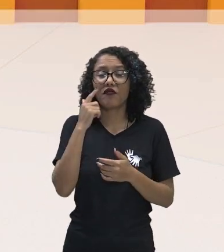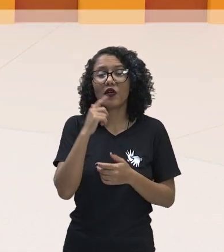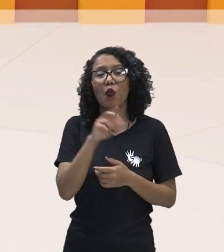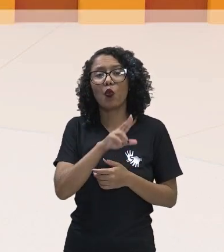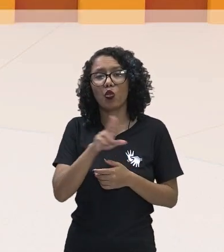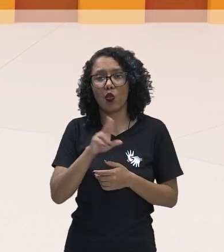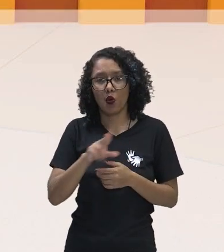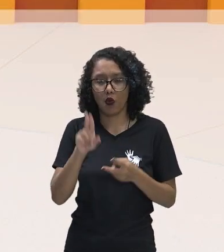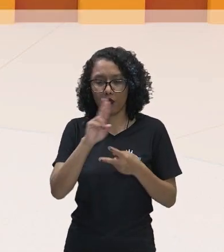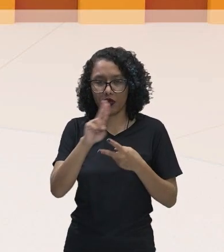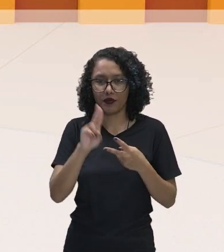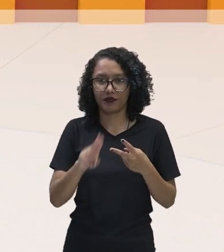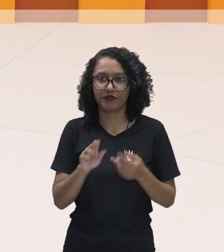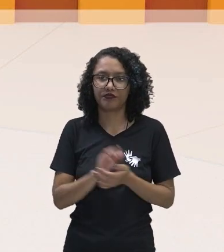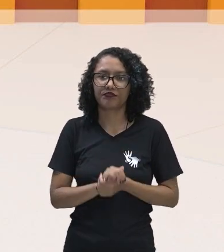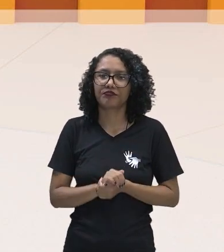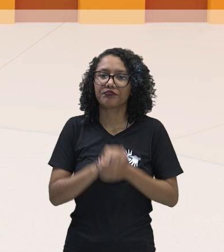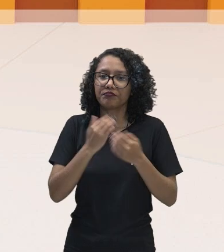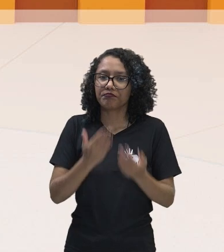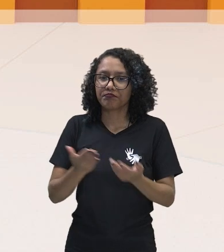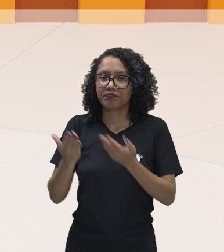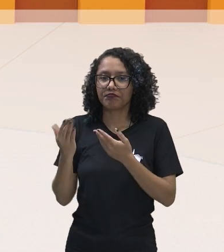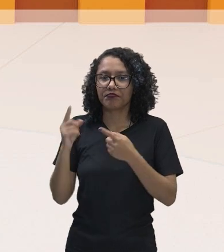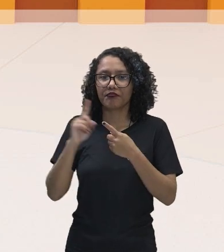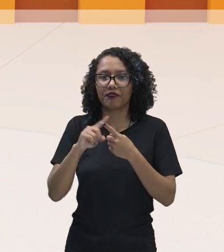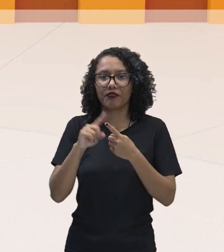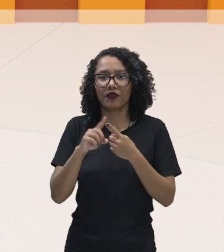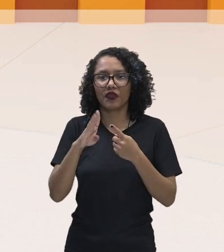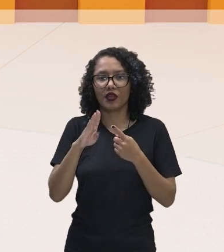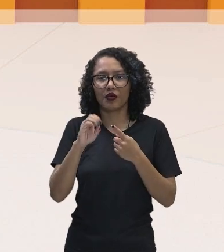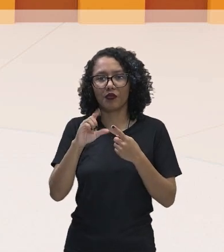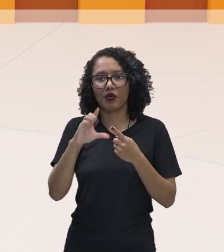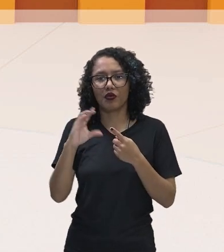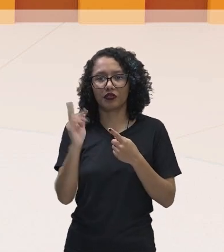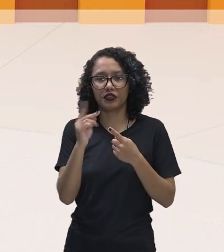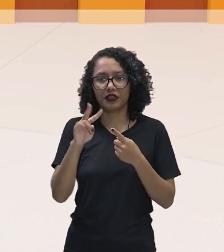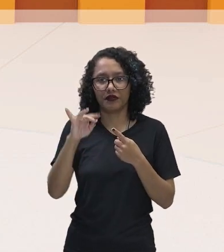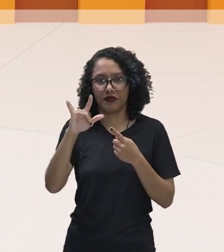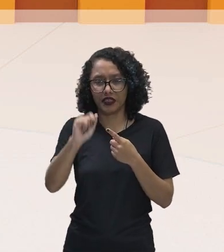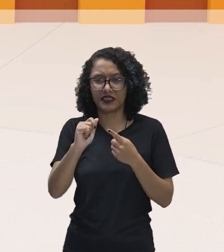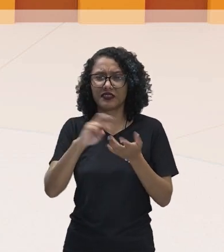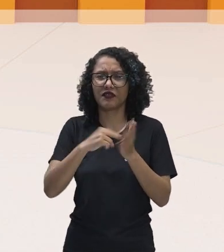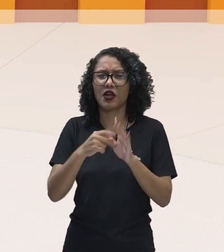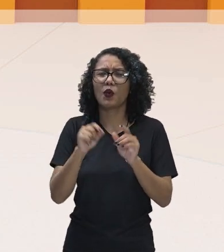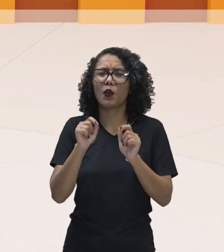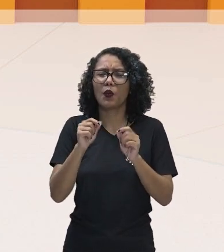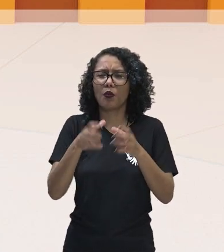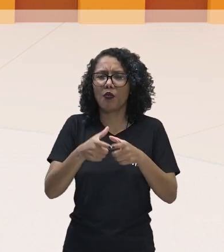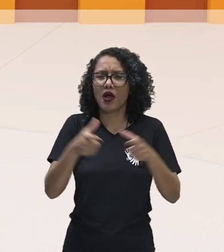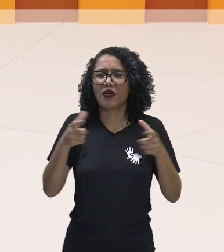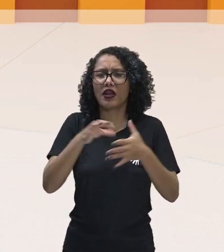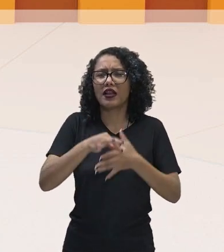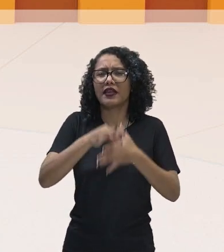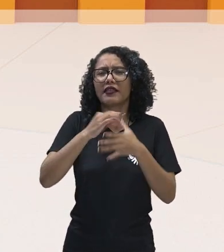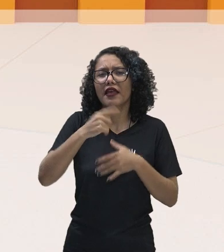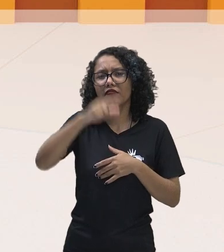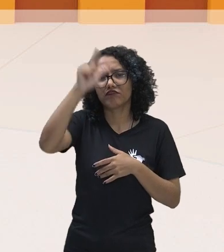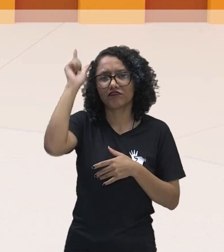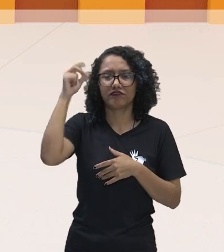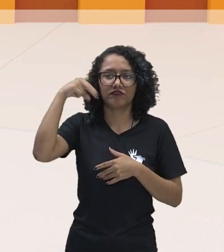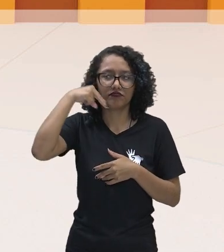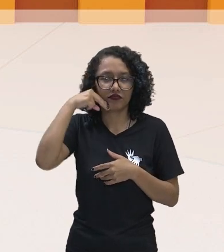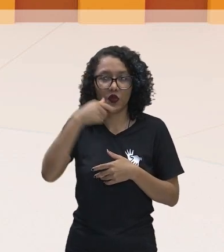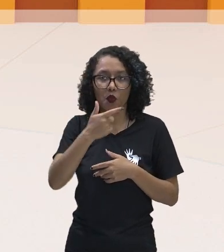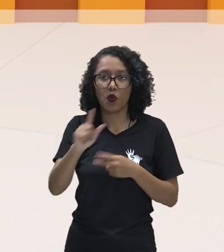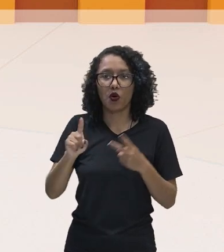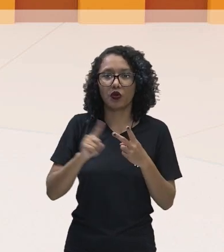ter os bolcheviques, que significa a maioria, e eles serão liderados por Lenin. E